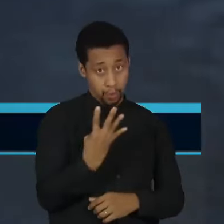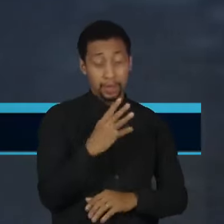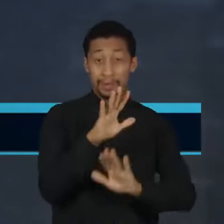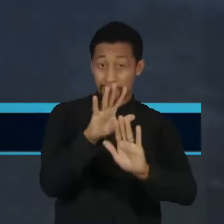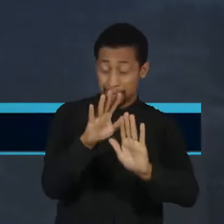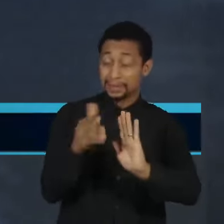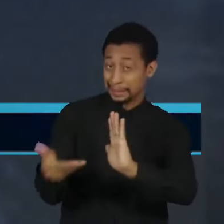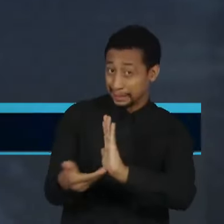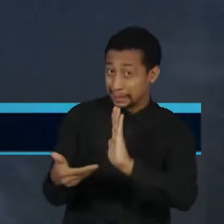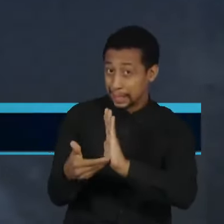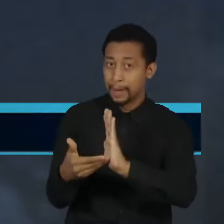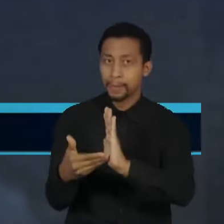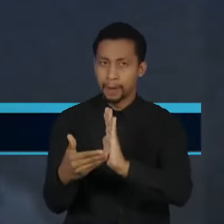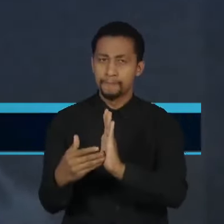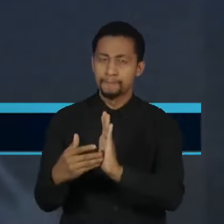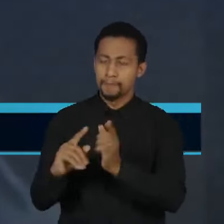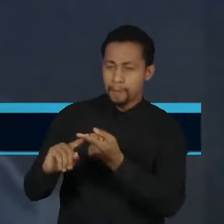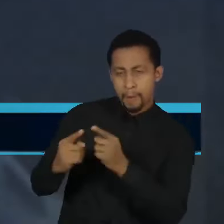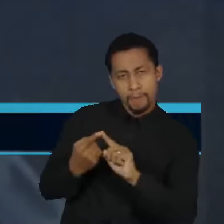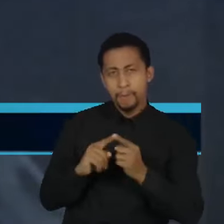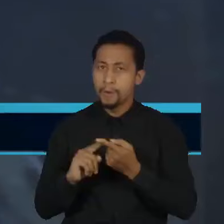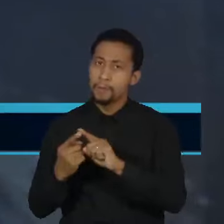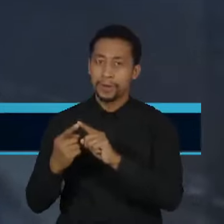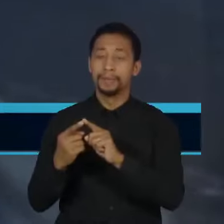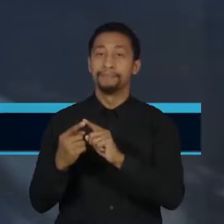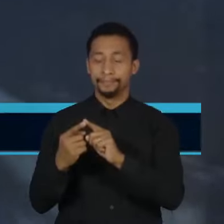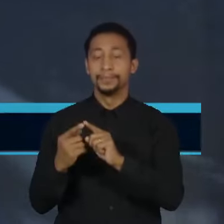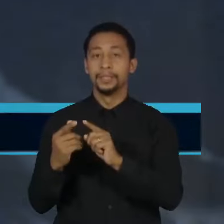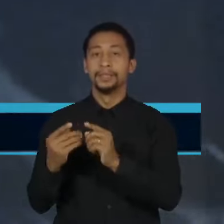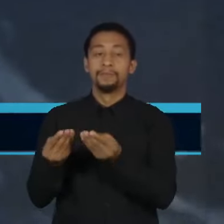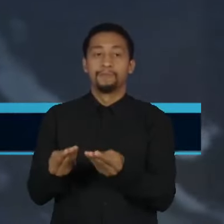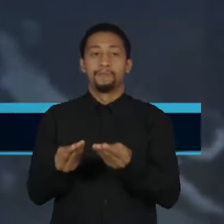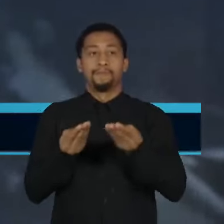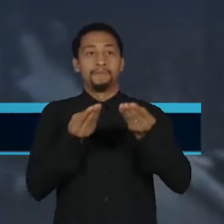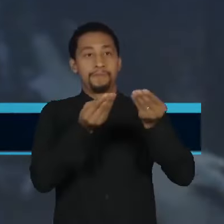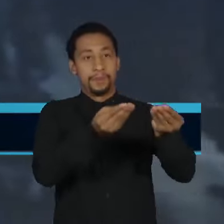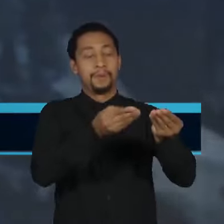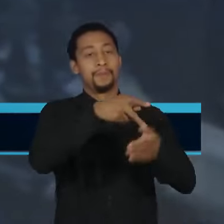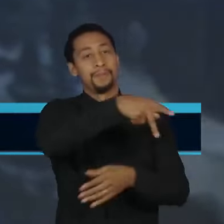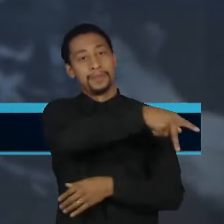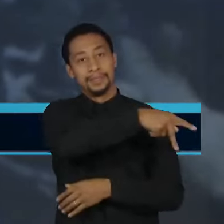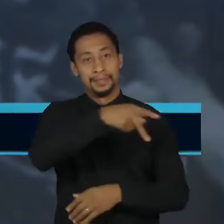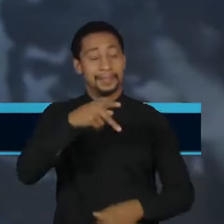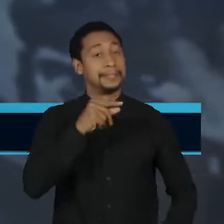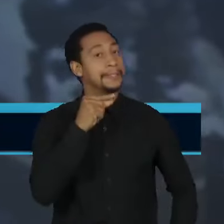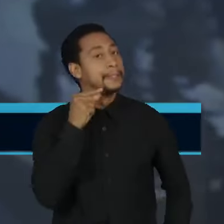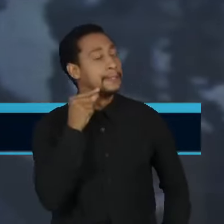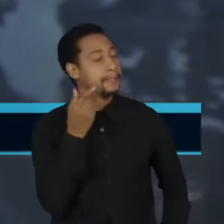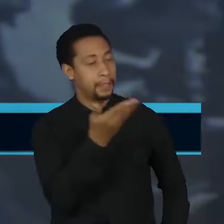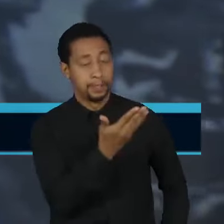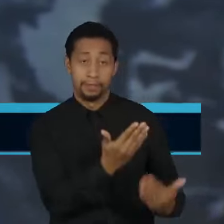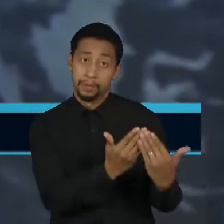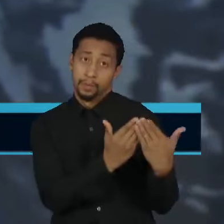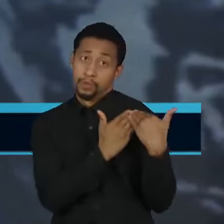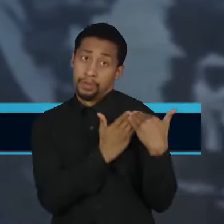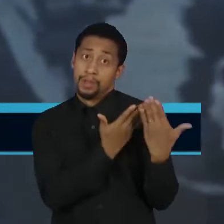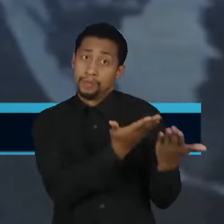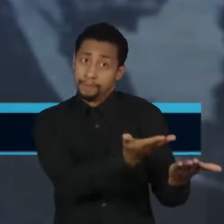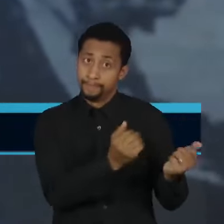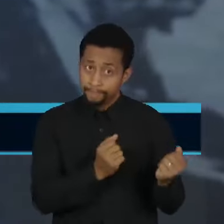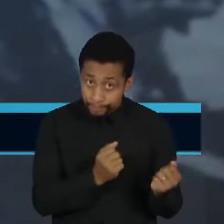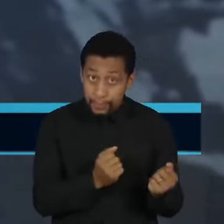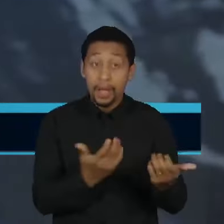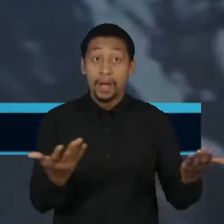da mesa diretora concentrou o poder de decisão sobre o tema na mão do presidente da casa Deputado Artur Lira e agora frentes